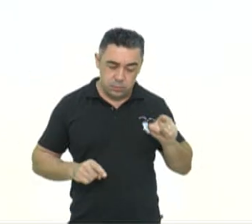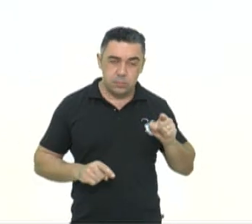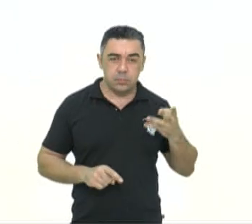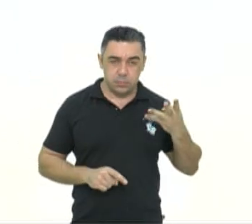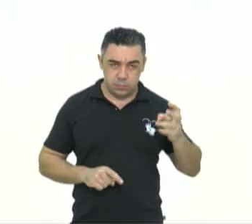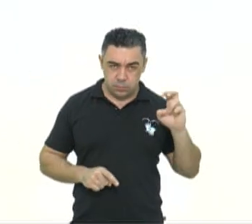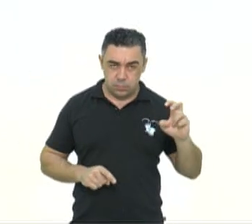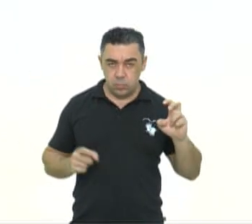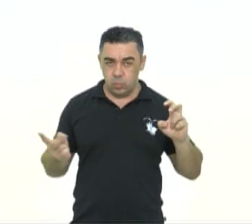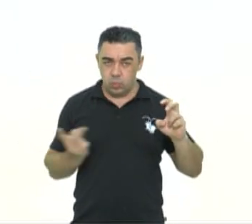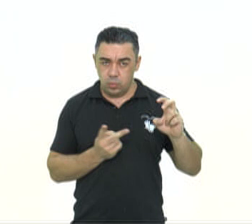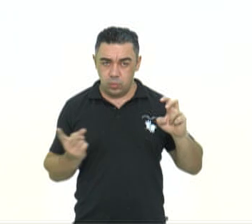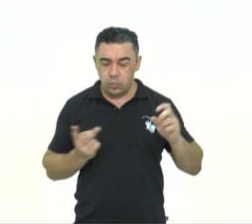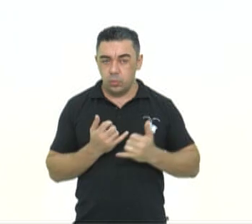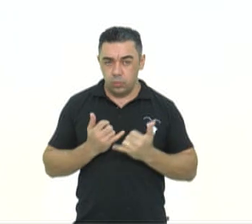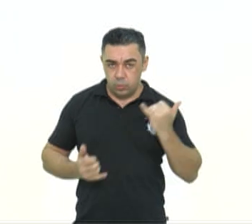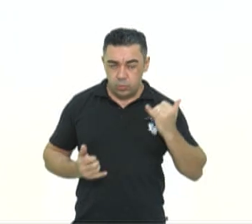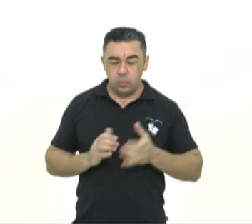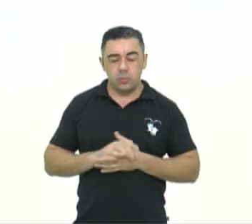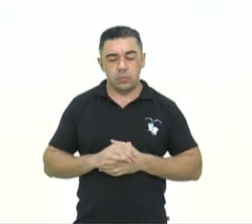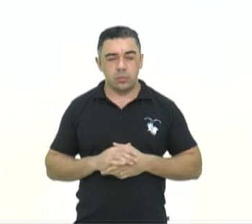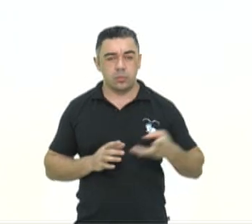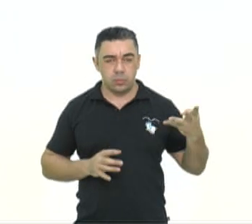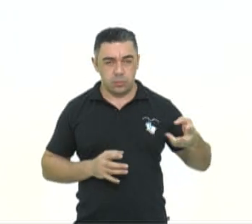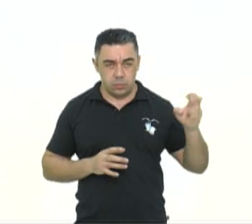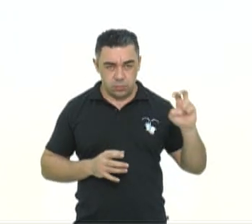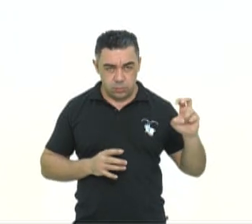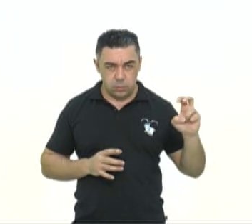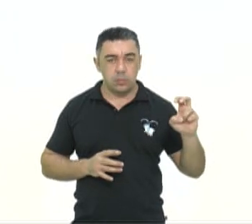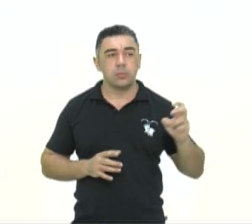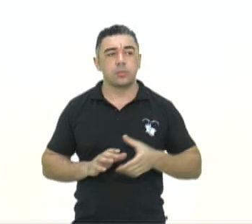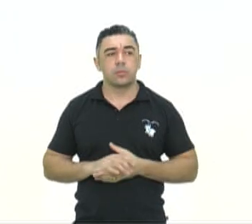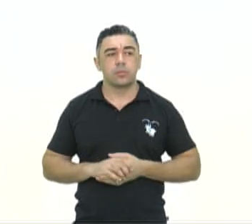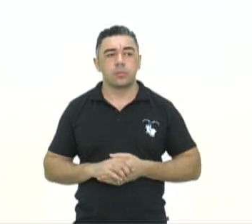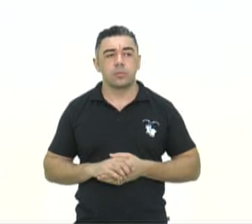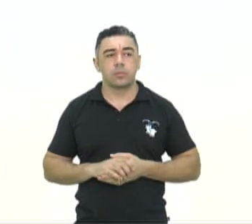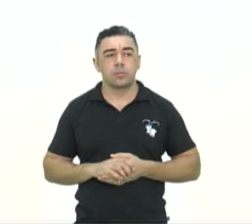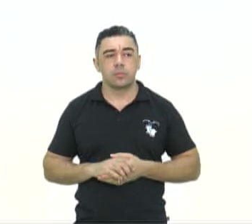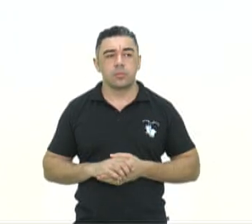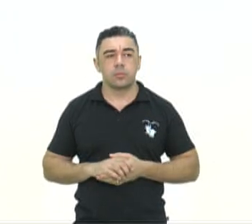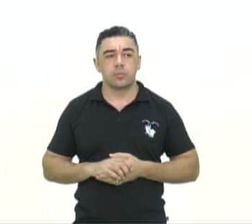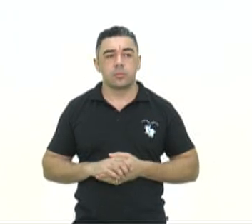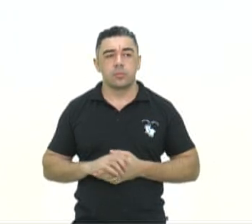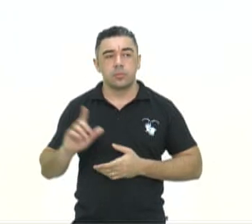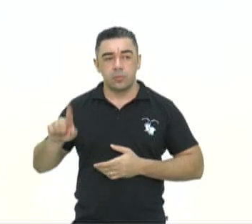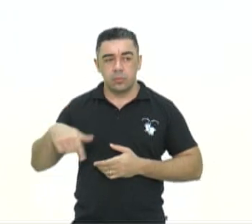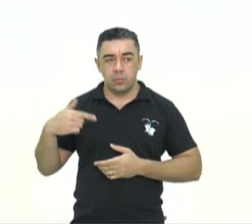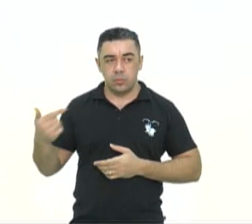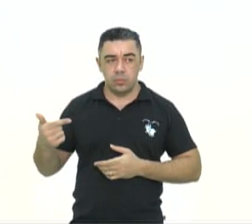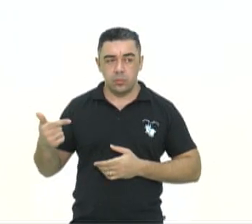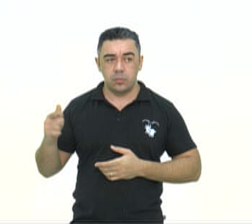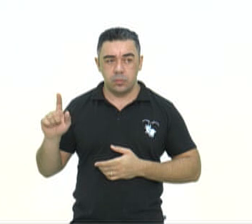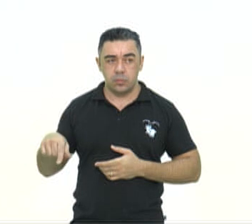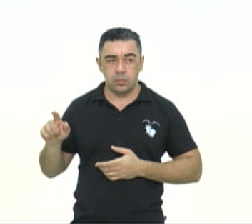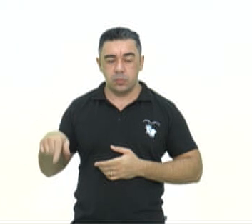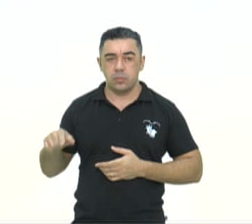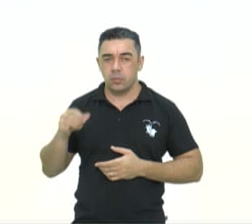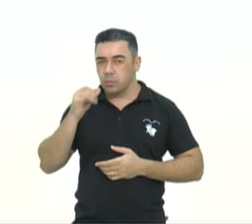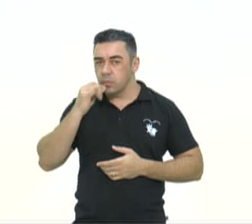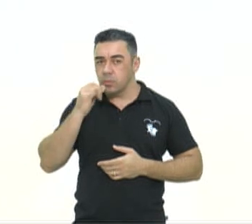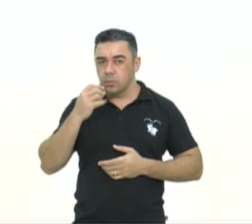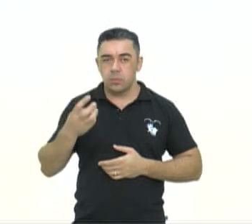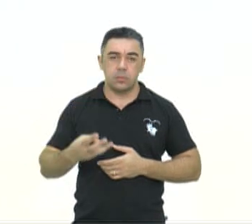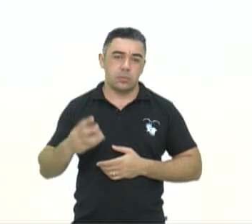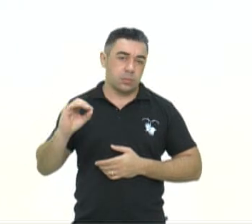que são semelhantes. Então, um lado mede 45. Num triângulo semelhante, o lado